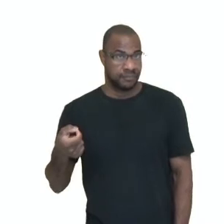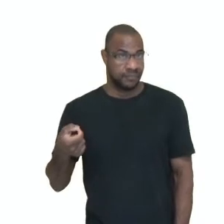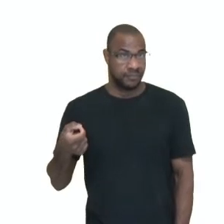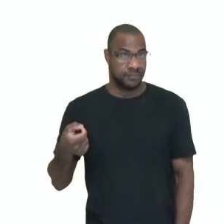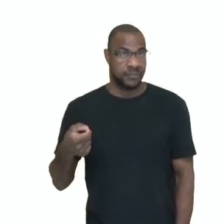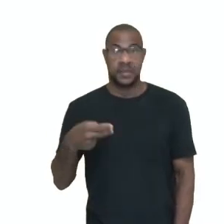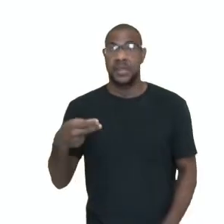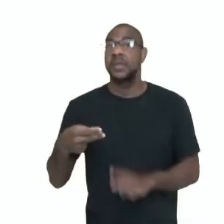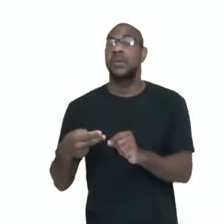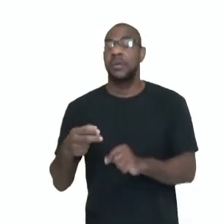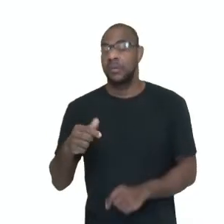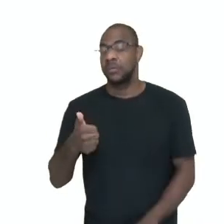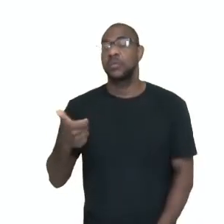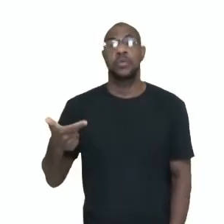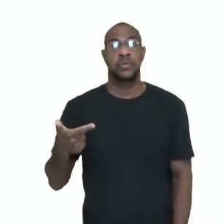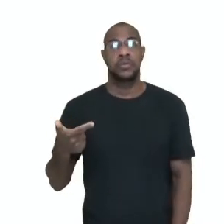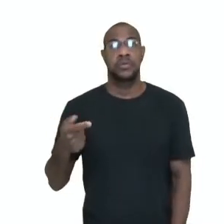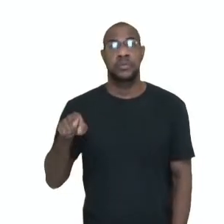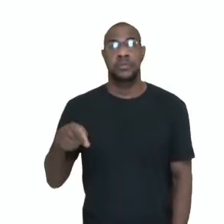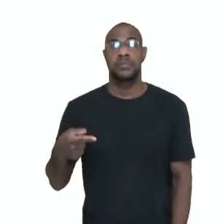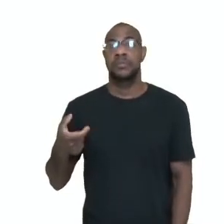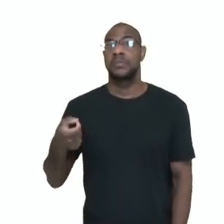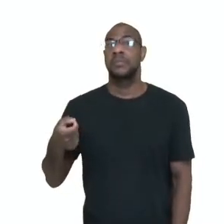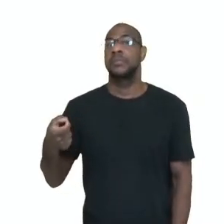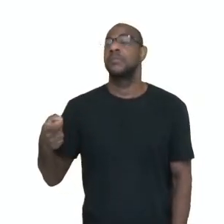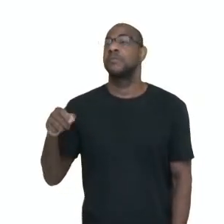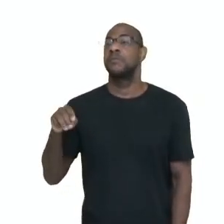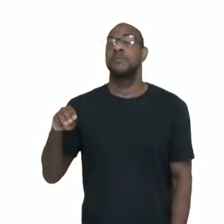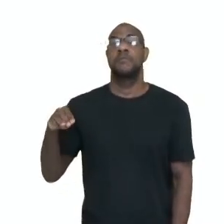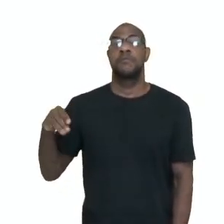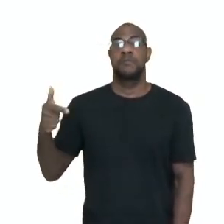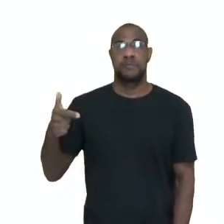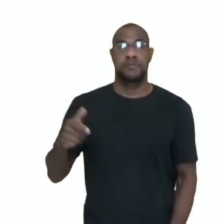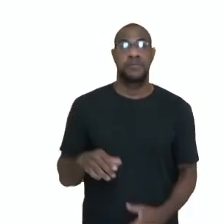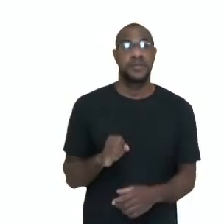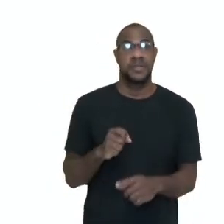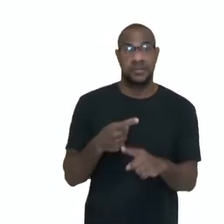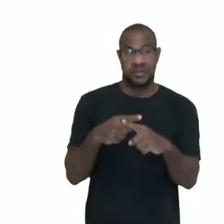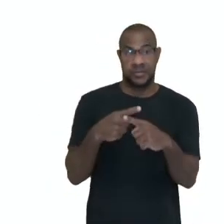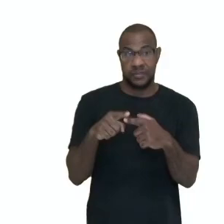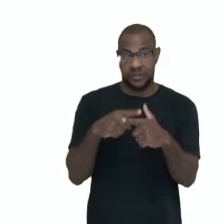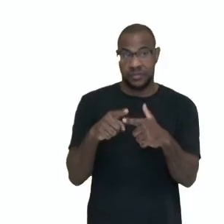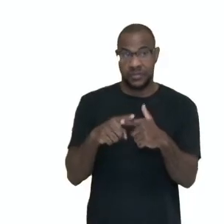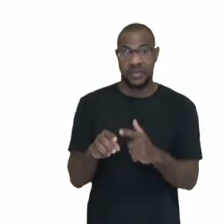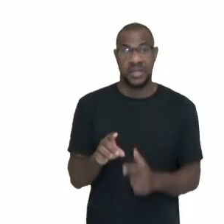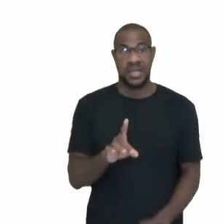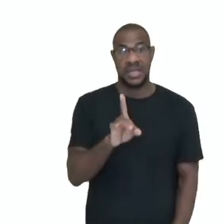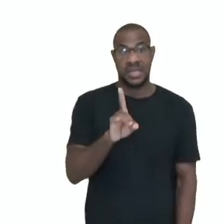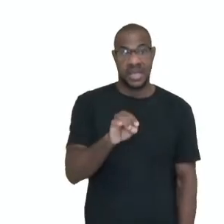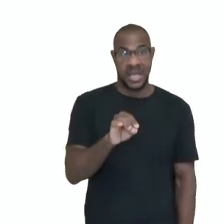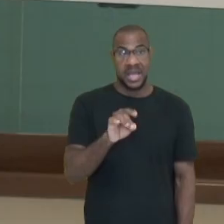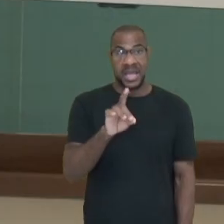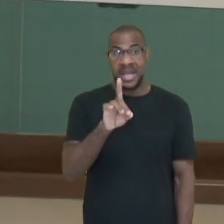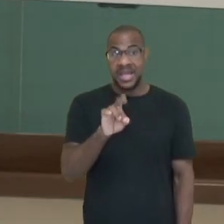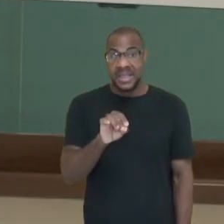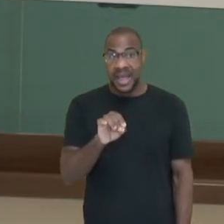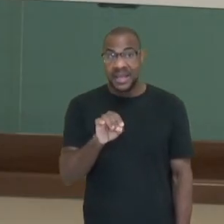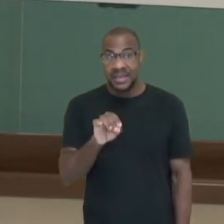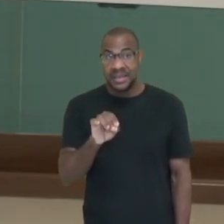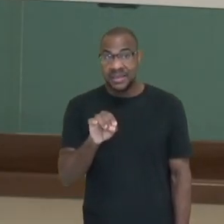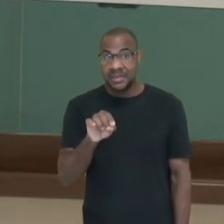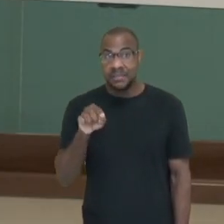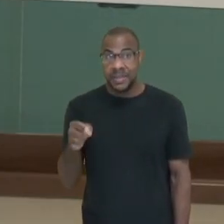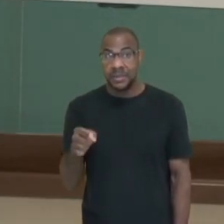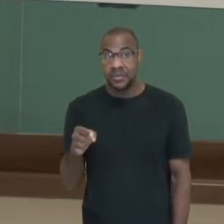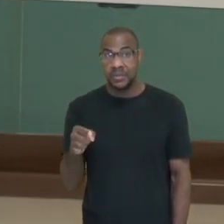vezes 200, nós encontramos 12.000 m². Se a gente dividir isso por 10.000, que é quanto vale 1 hectare, nós